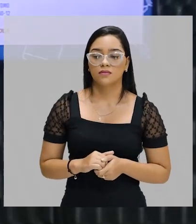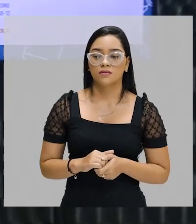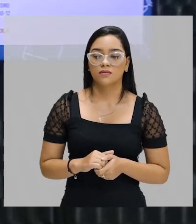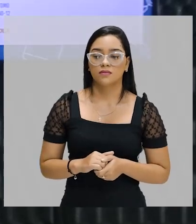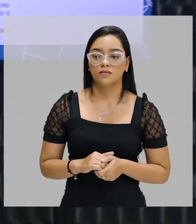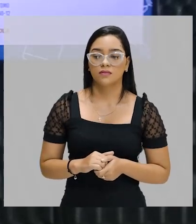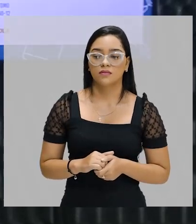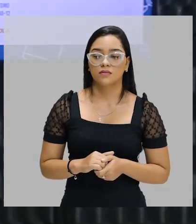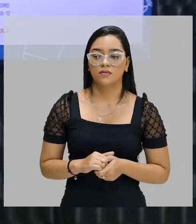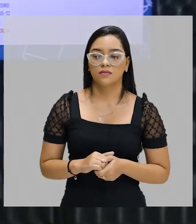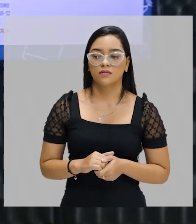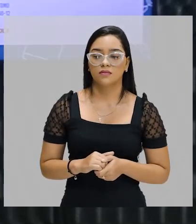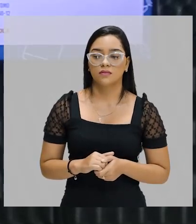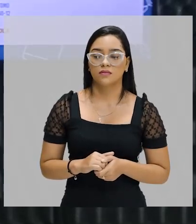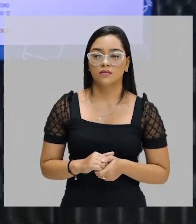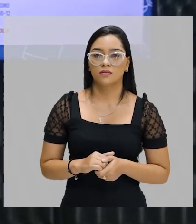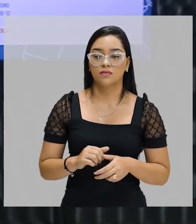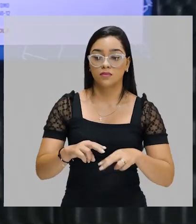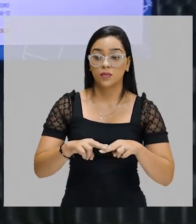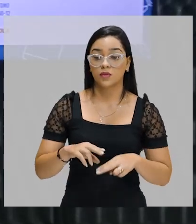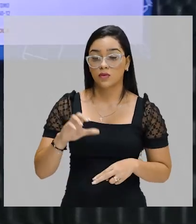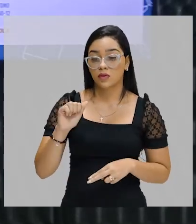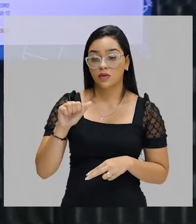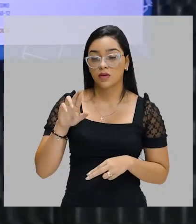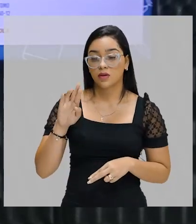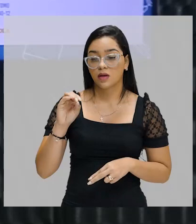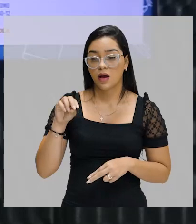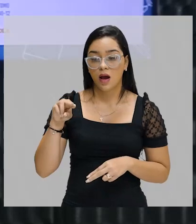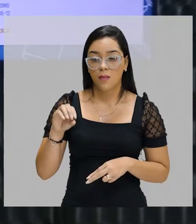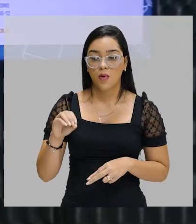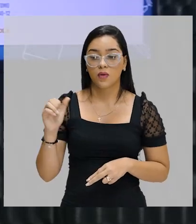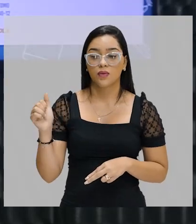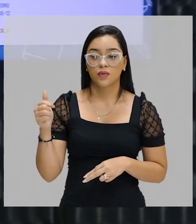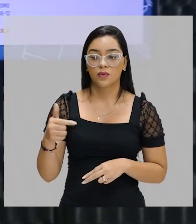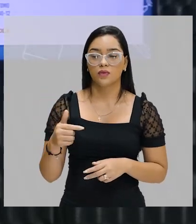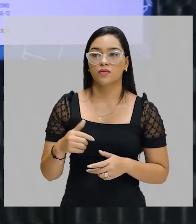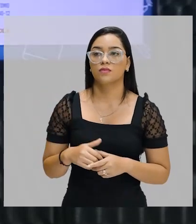dar os 12 aí, por isso que a gente chama de carbono 12. Tá, ok?